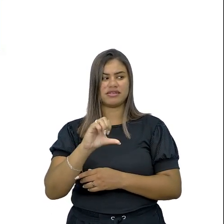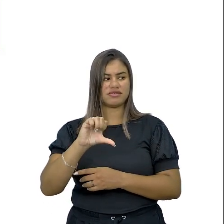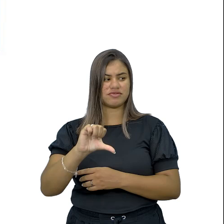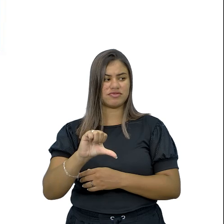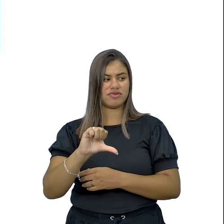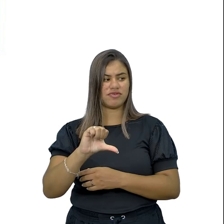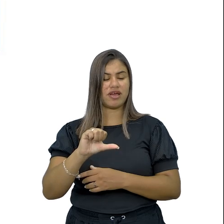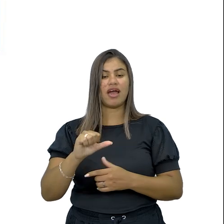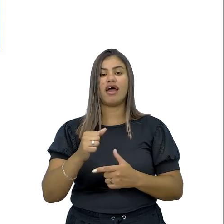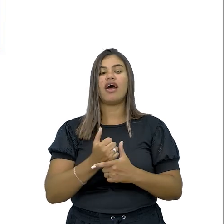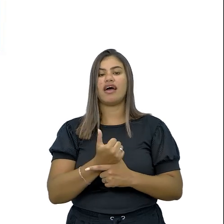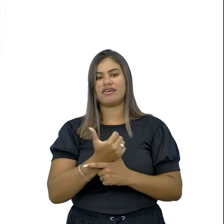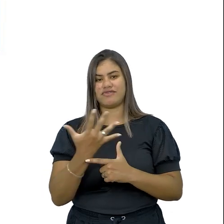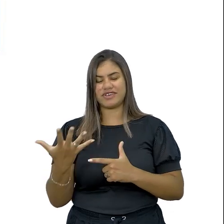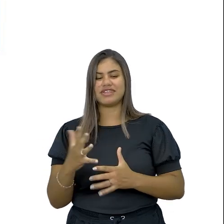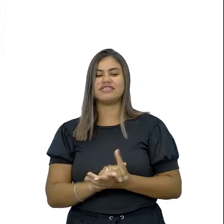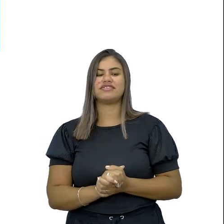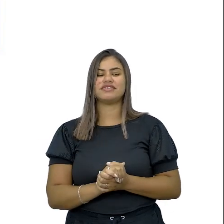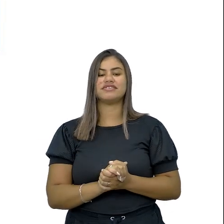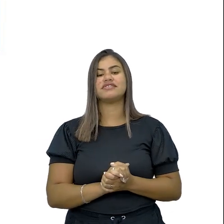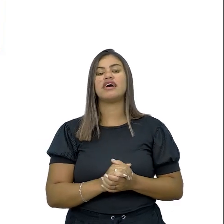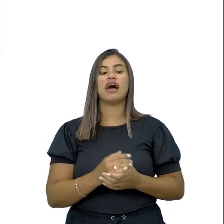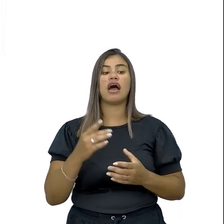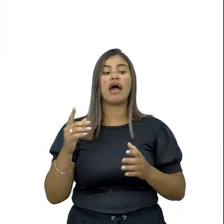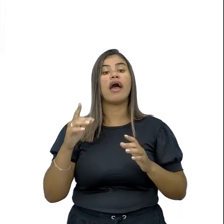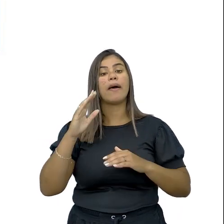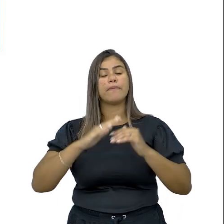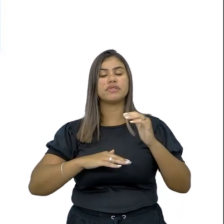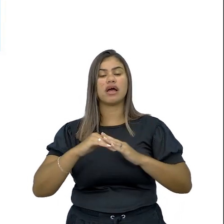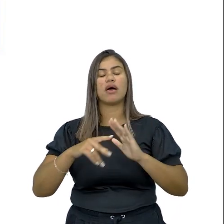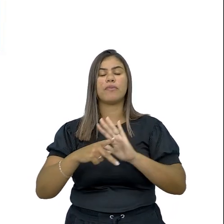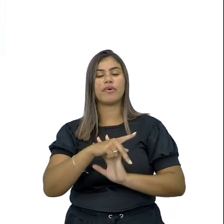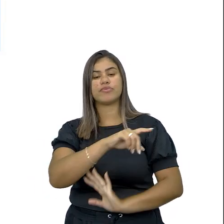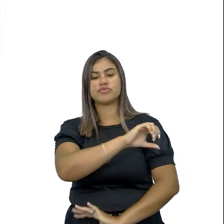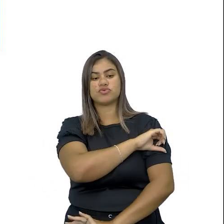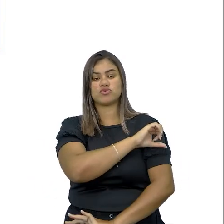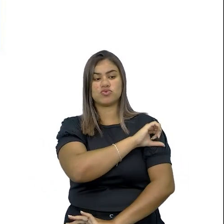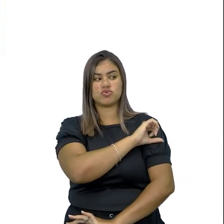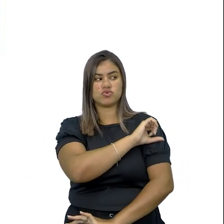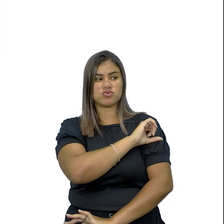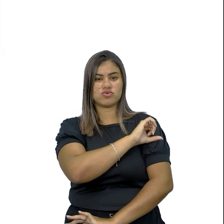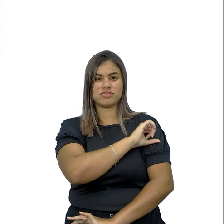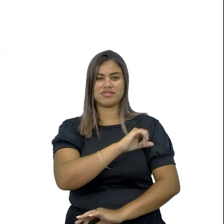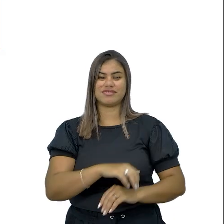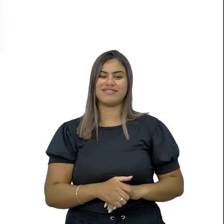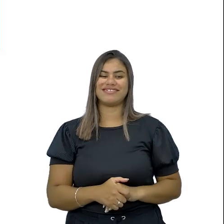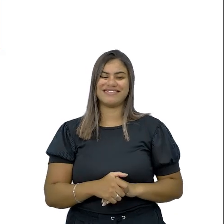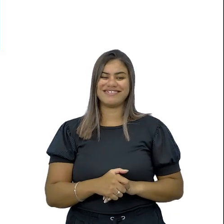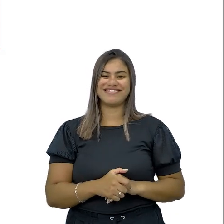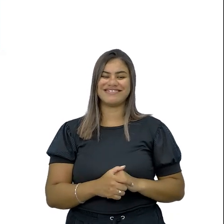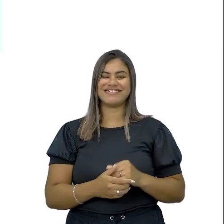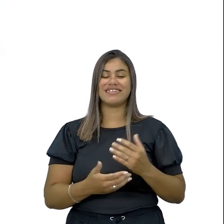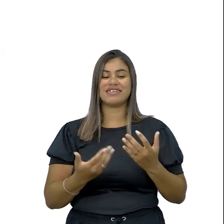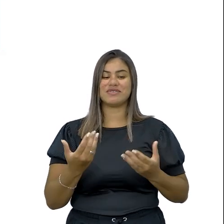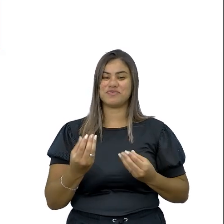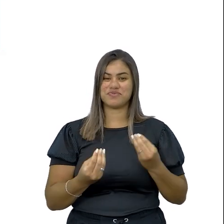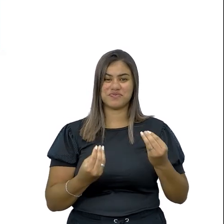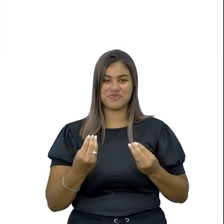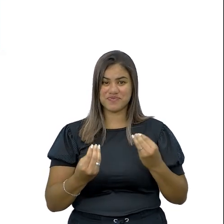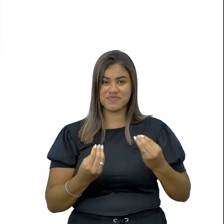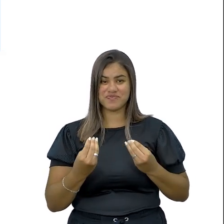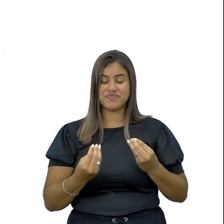uma habilidade essencial do 9º ano. Pois bem, nem não, que naquele trecho que nós vimos que falava um pouquinho do